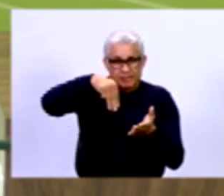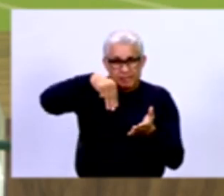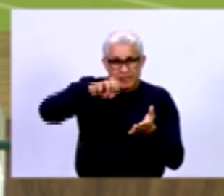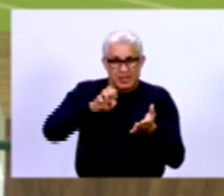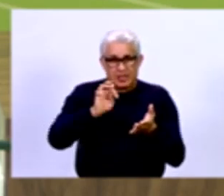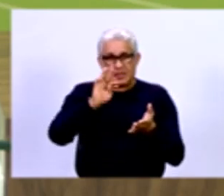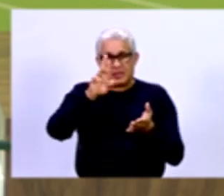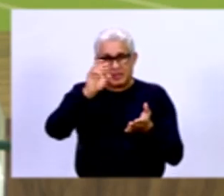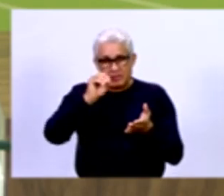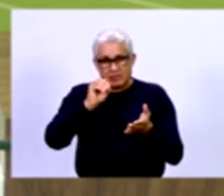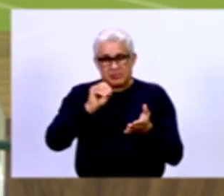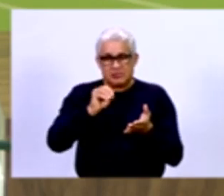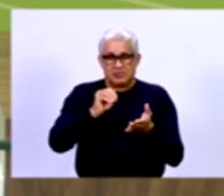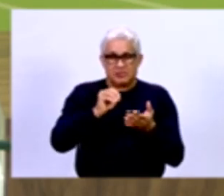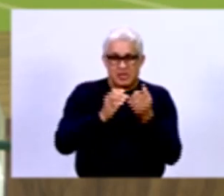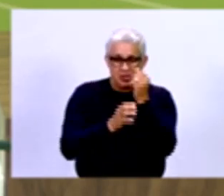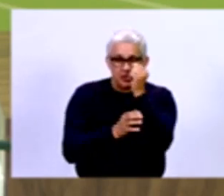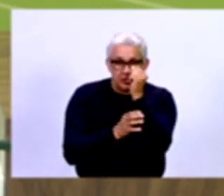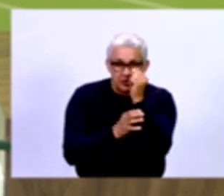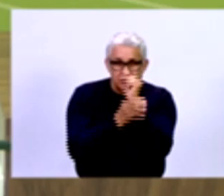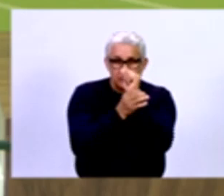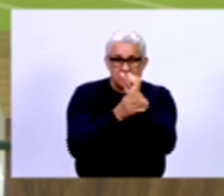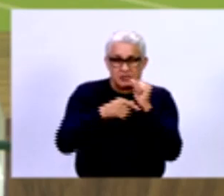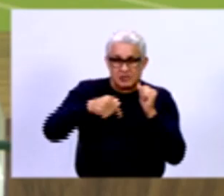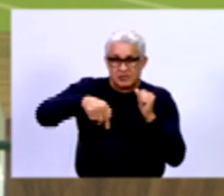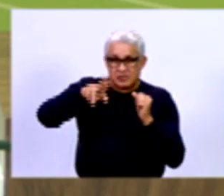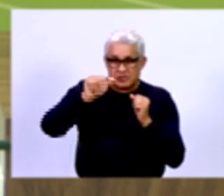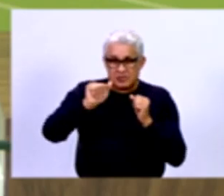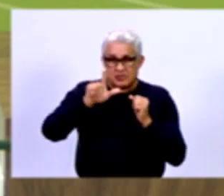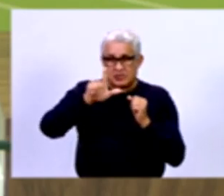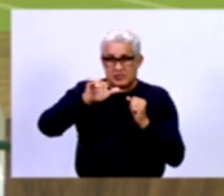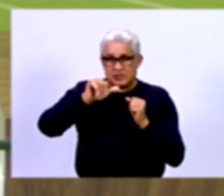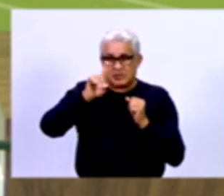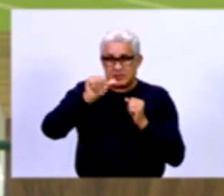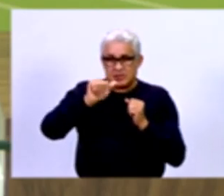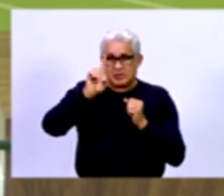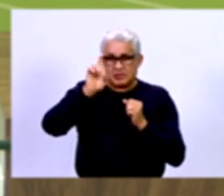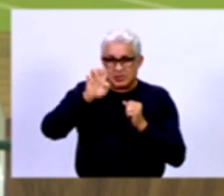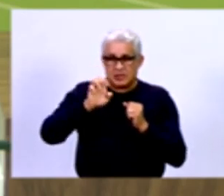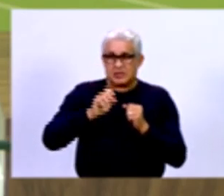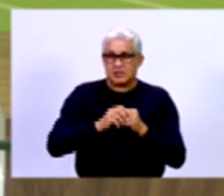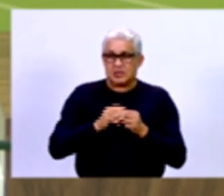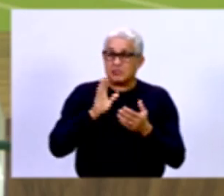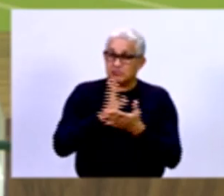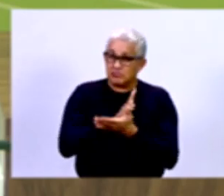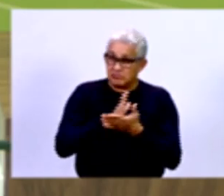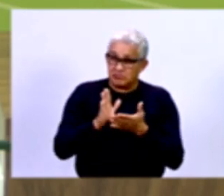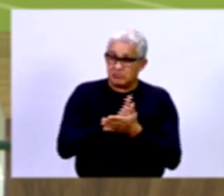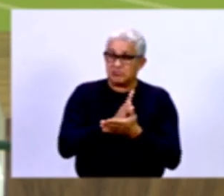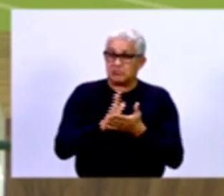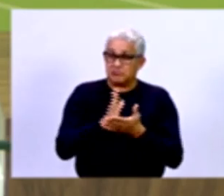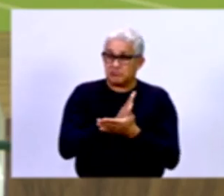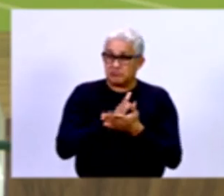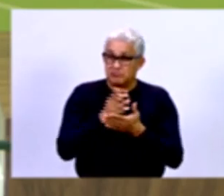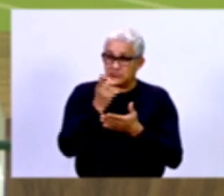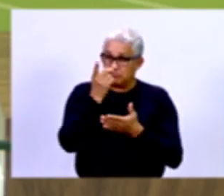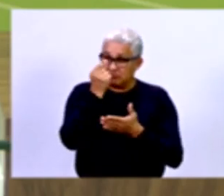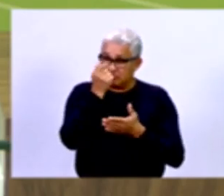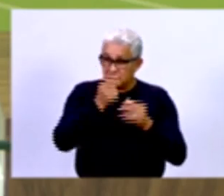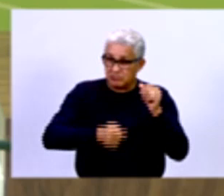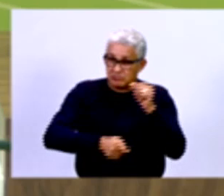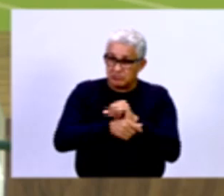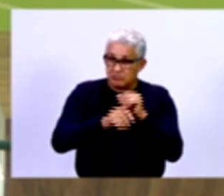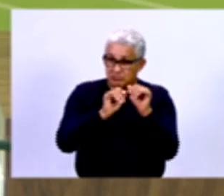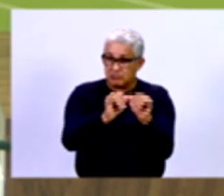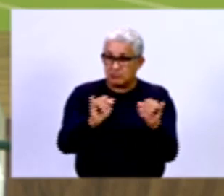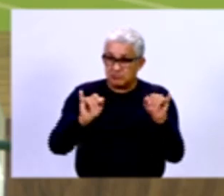assim, como se fosse um tipo de garantia, um selo de qualidade. A gente observa que alguns fundos de investimentos internacionais, eles